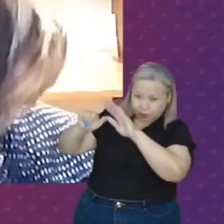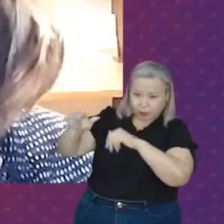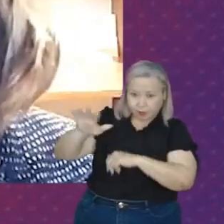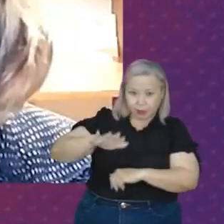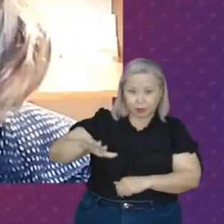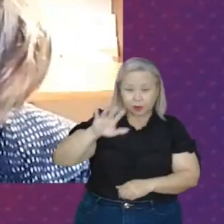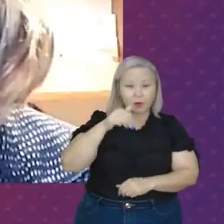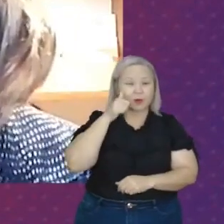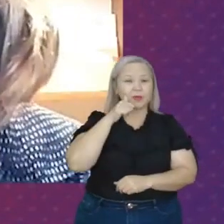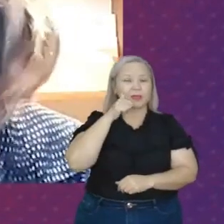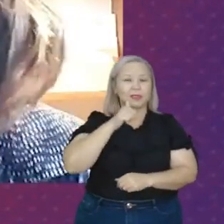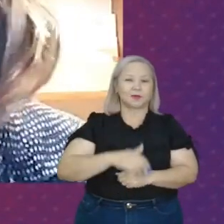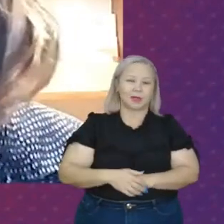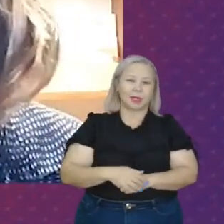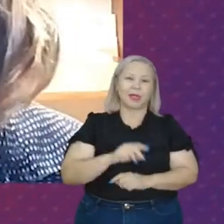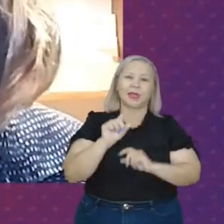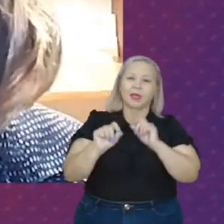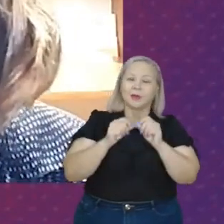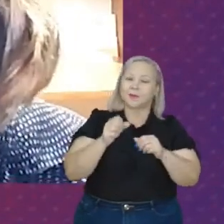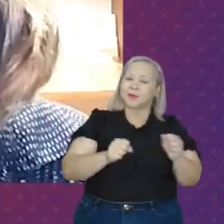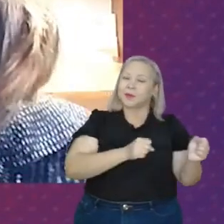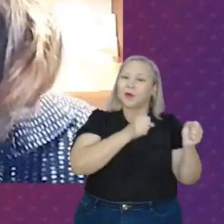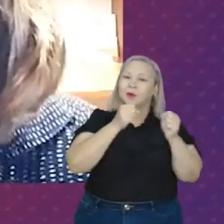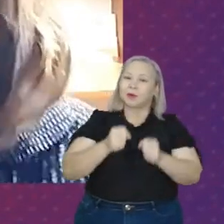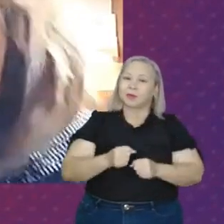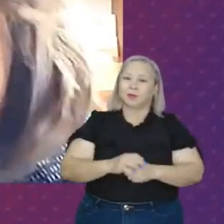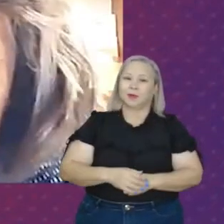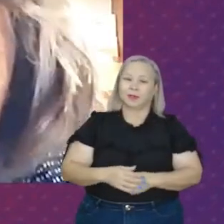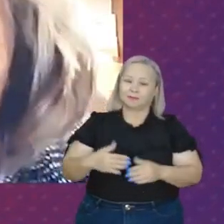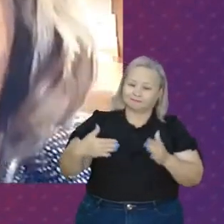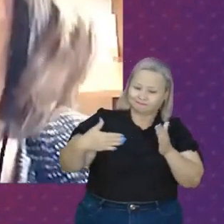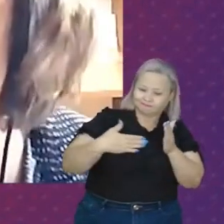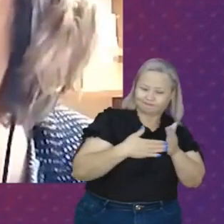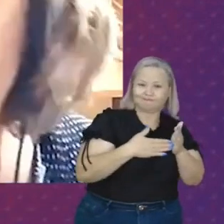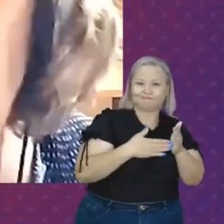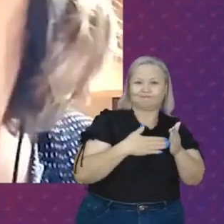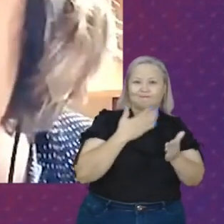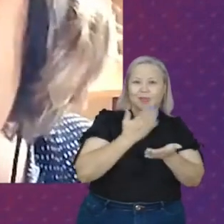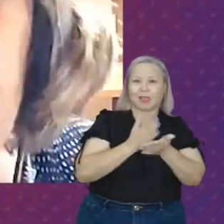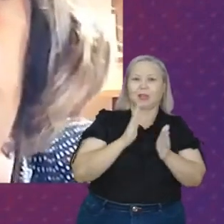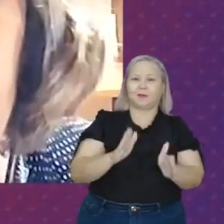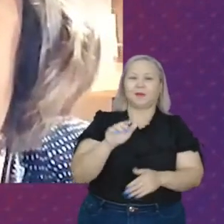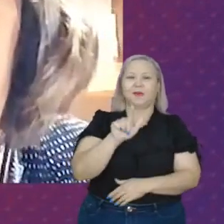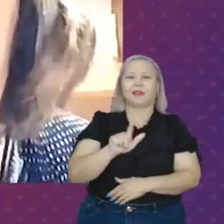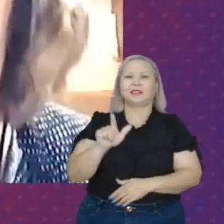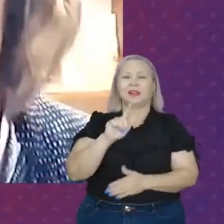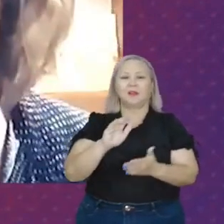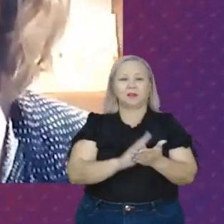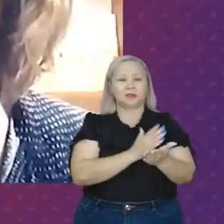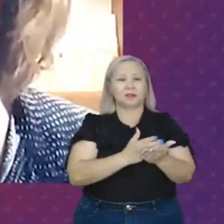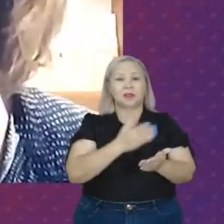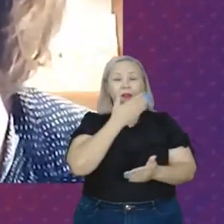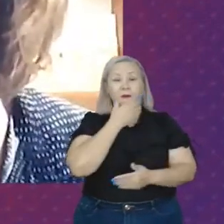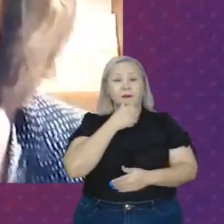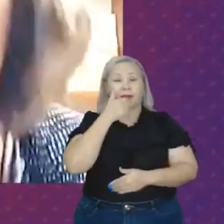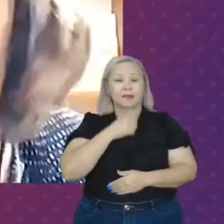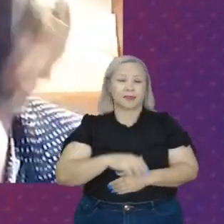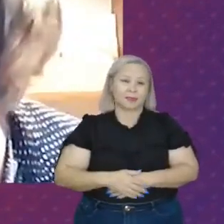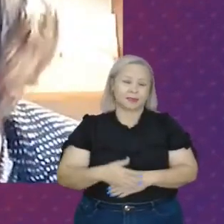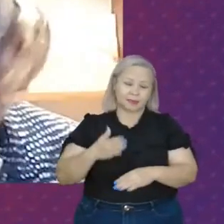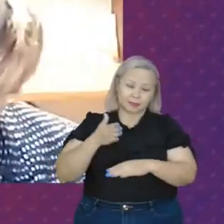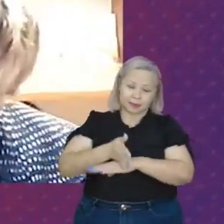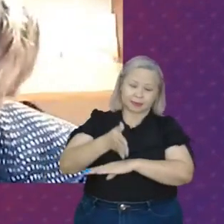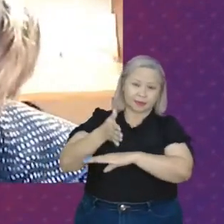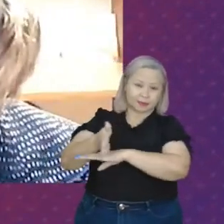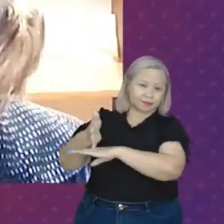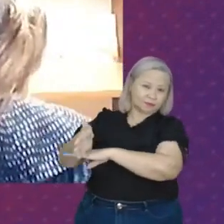as mulheres a que nós possamos romper essa lógica sexista e entrarmos em todos